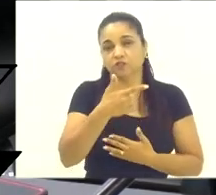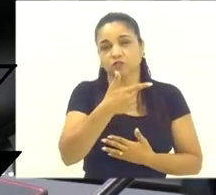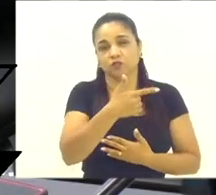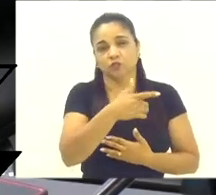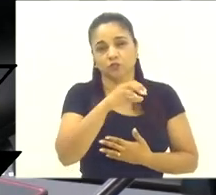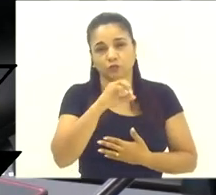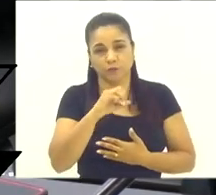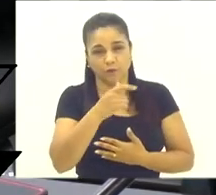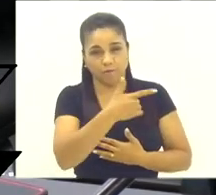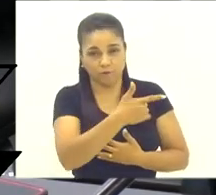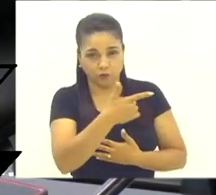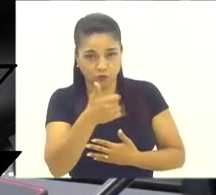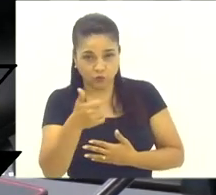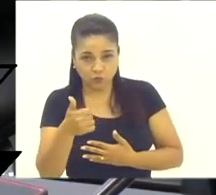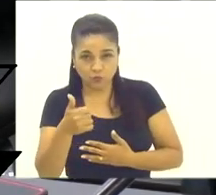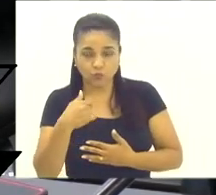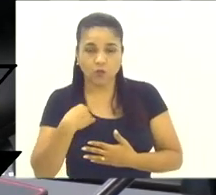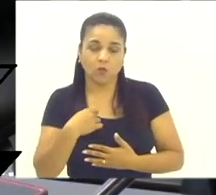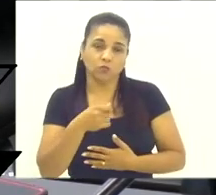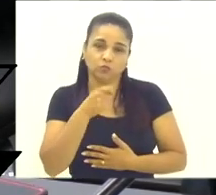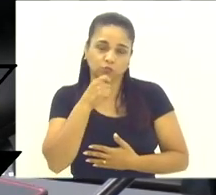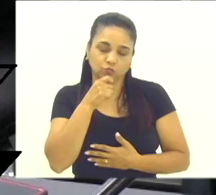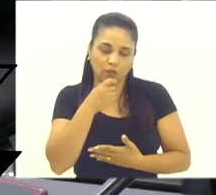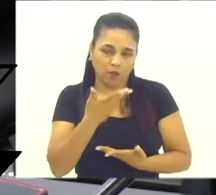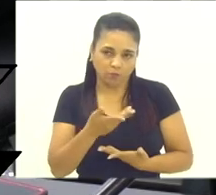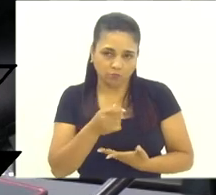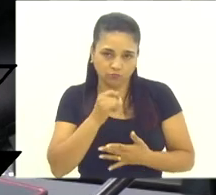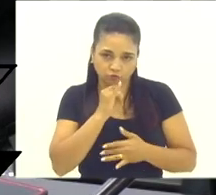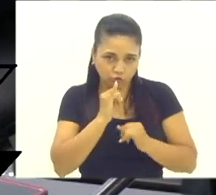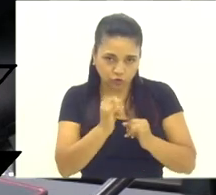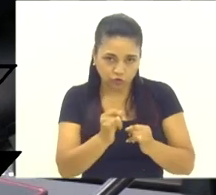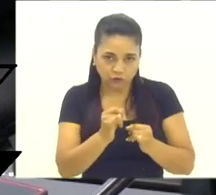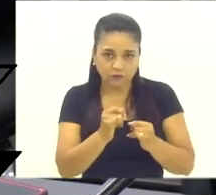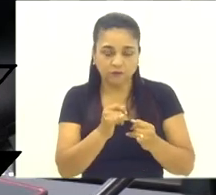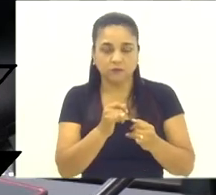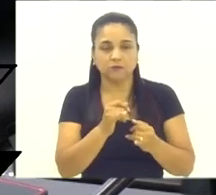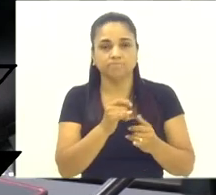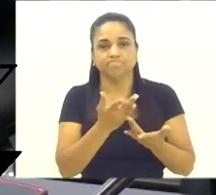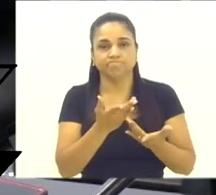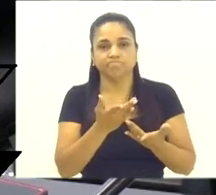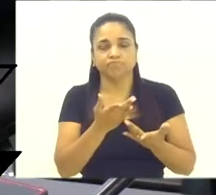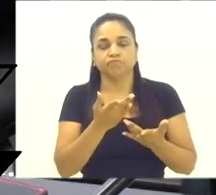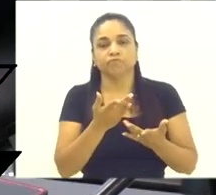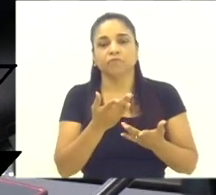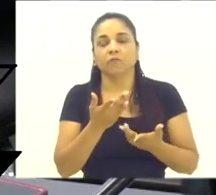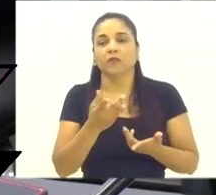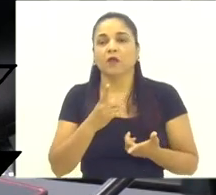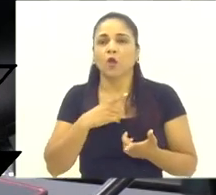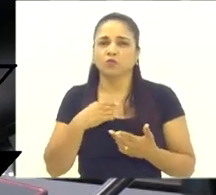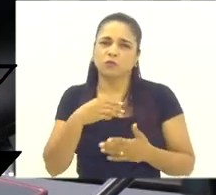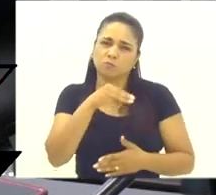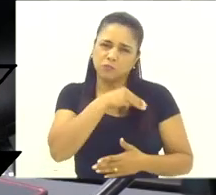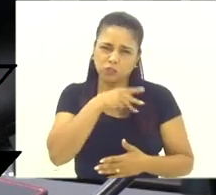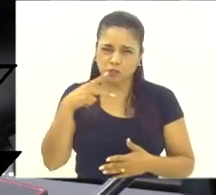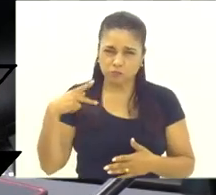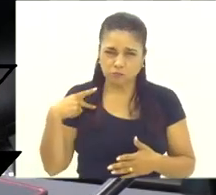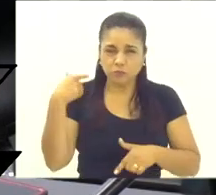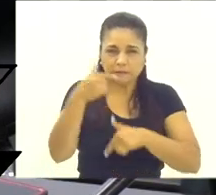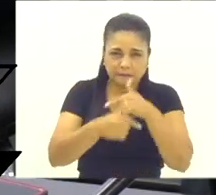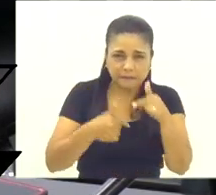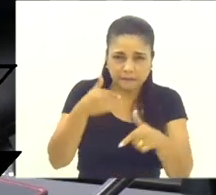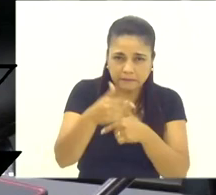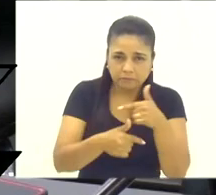eu não tenho eu não tenho notícias de caso eu sei que o ministério público já estava trabalhando para para